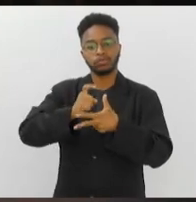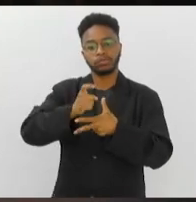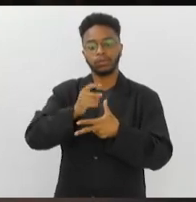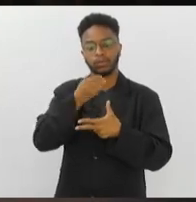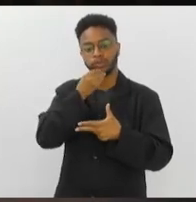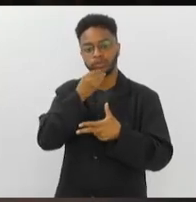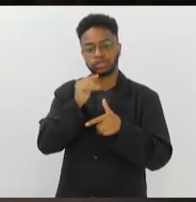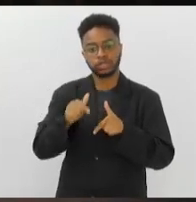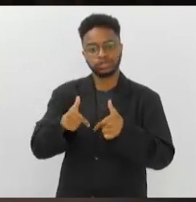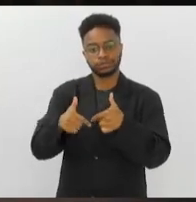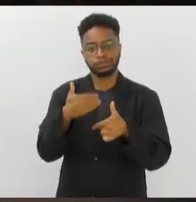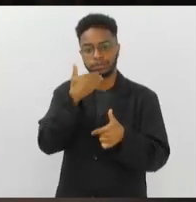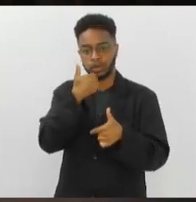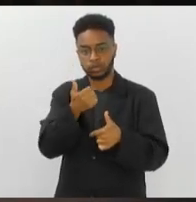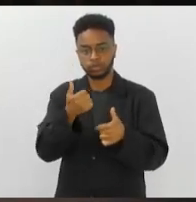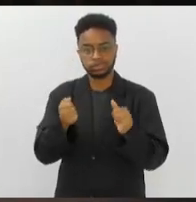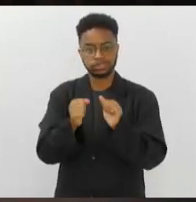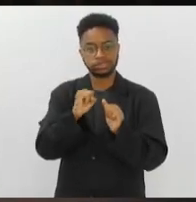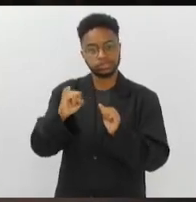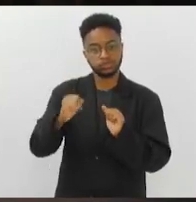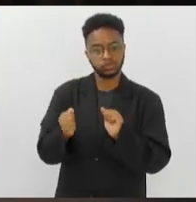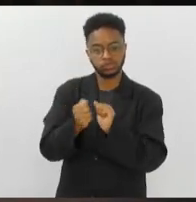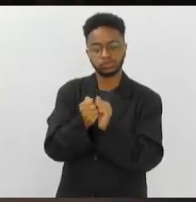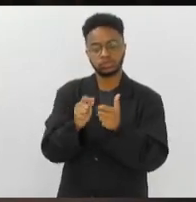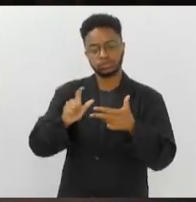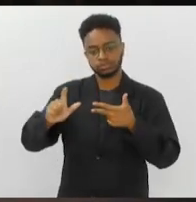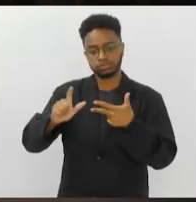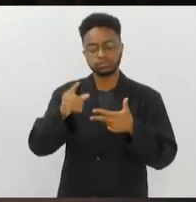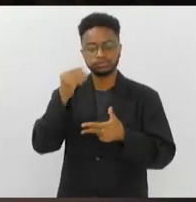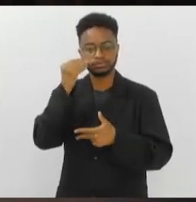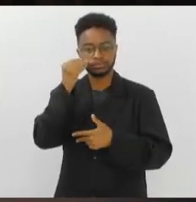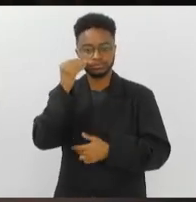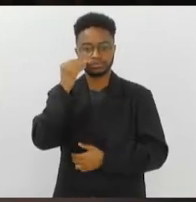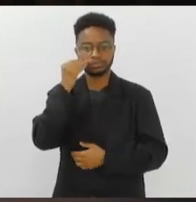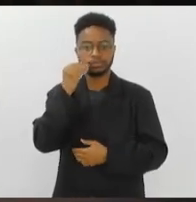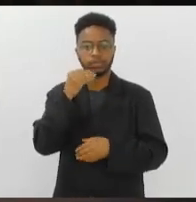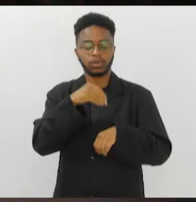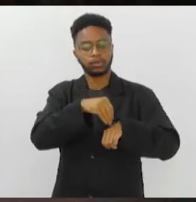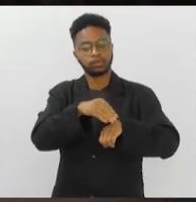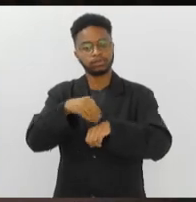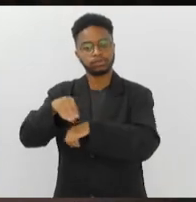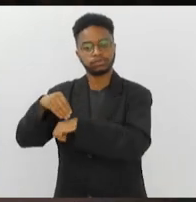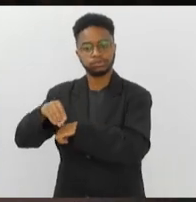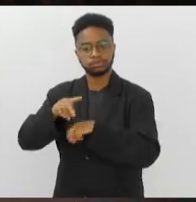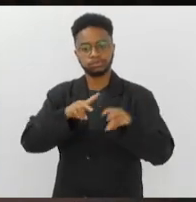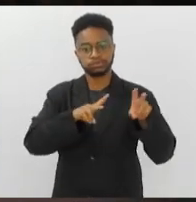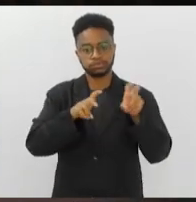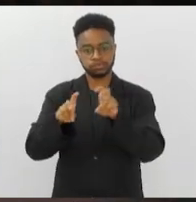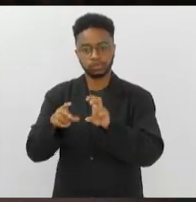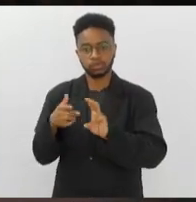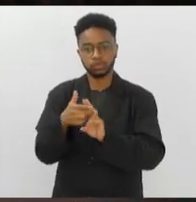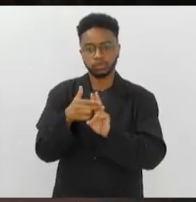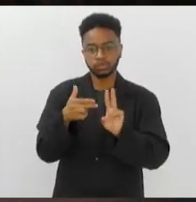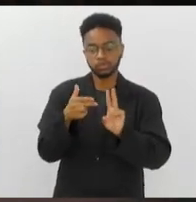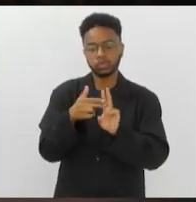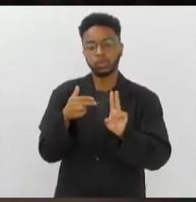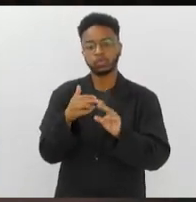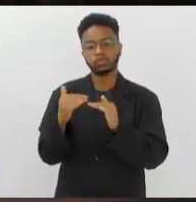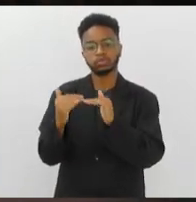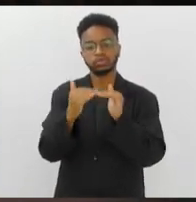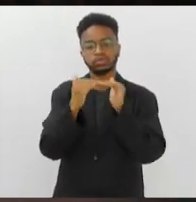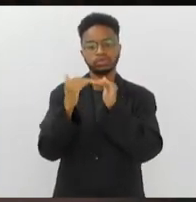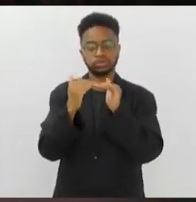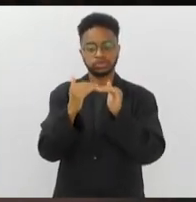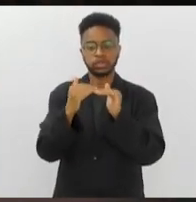mais junto com o legislativo, para levar todos os princípios norteadores do SUS, a universalidade, a